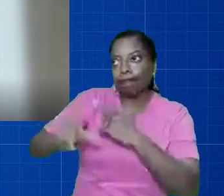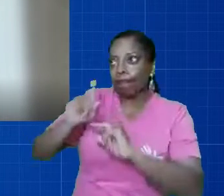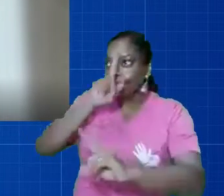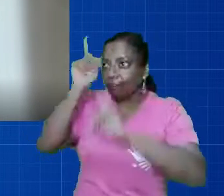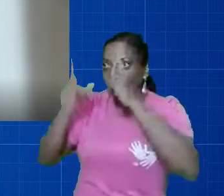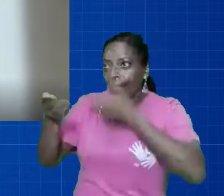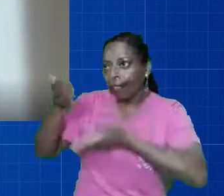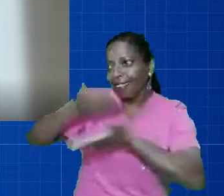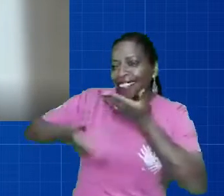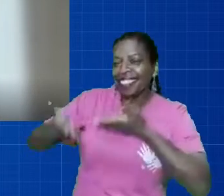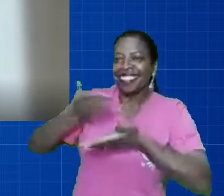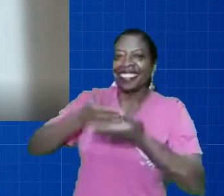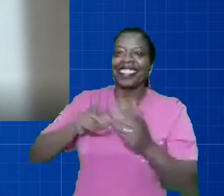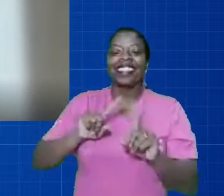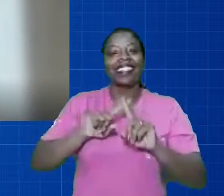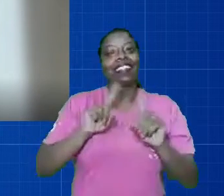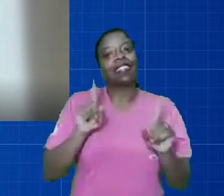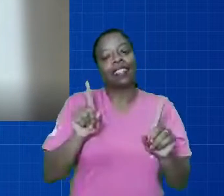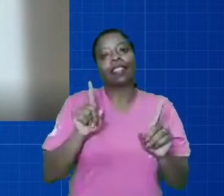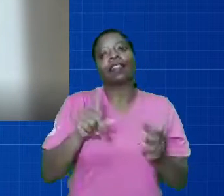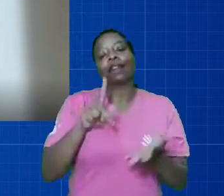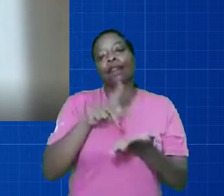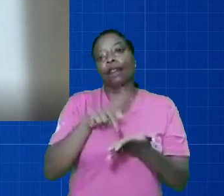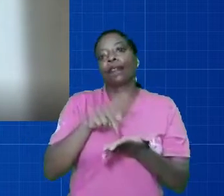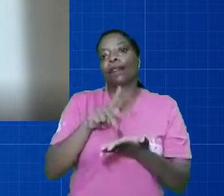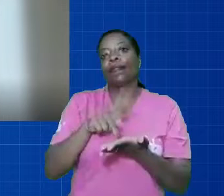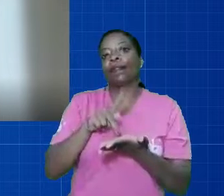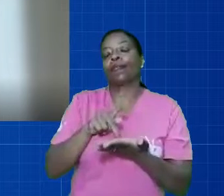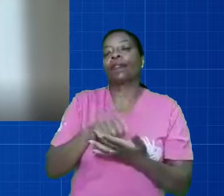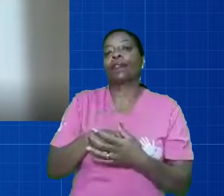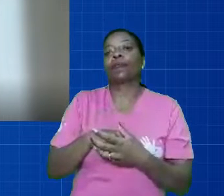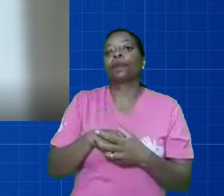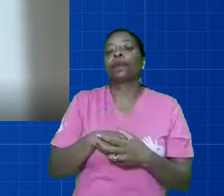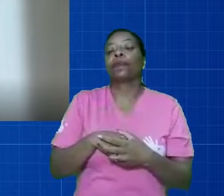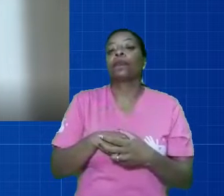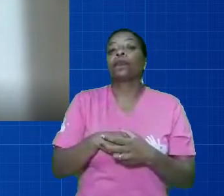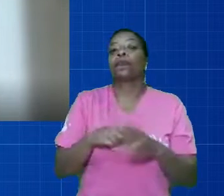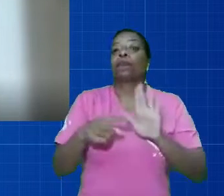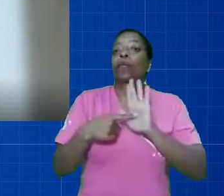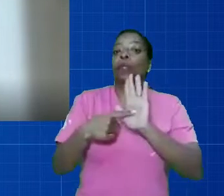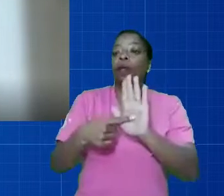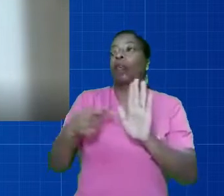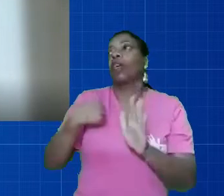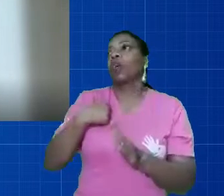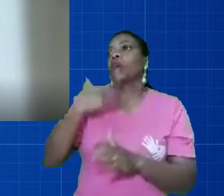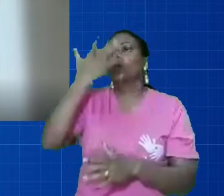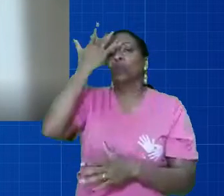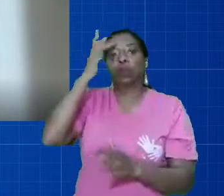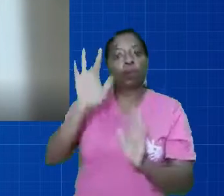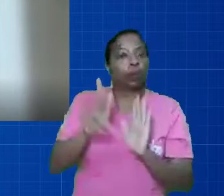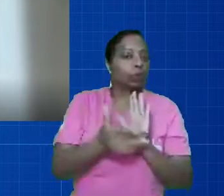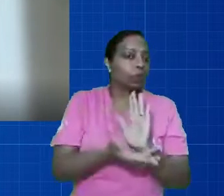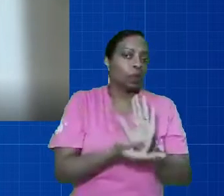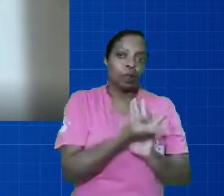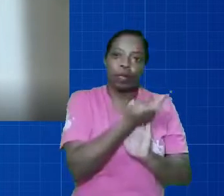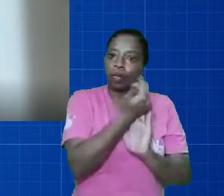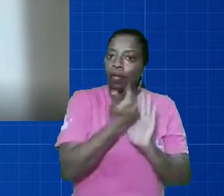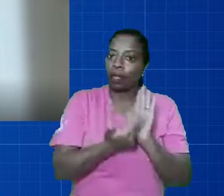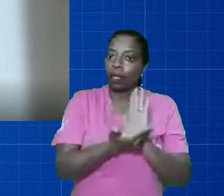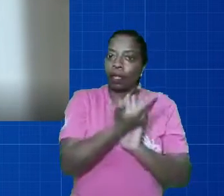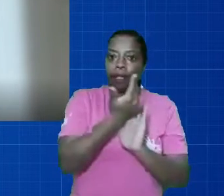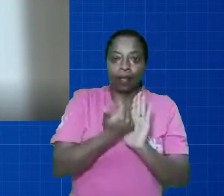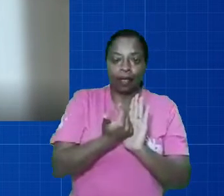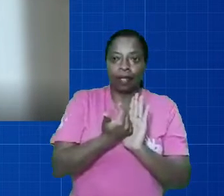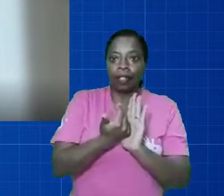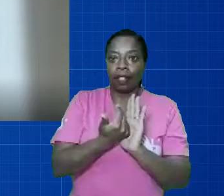né? E é bem verdade isso. Aquela questão, ah, eu não sei desenhar, é aquela questão, ah, eu